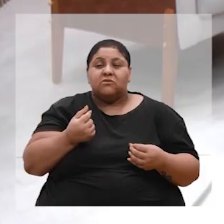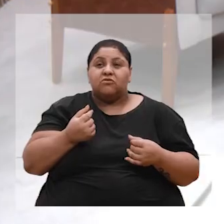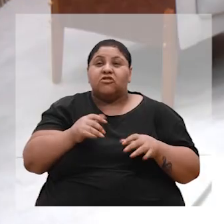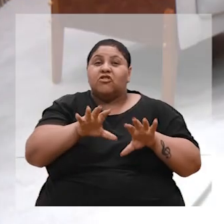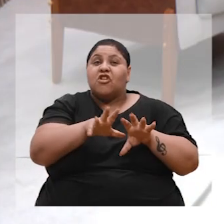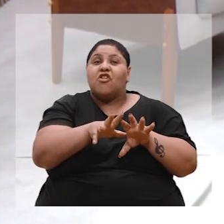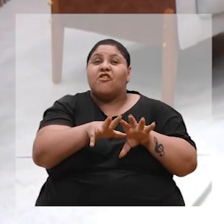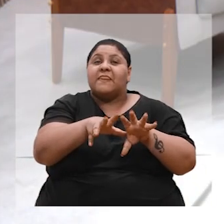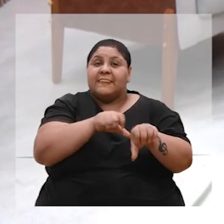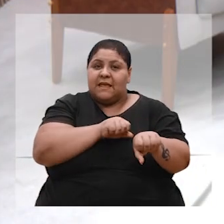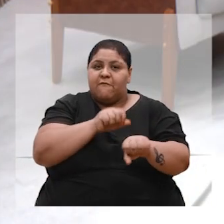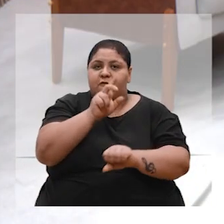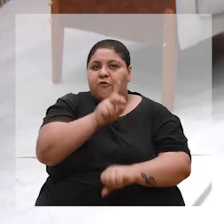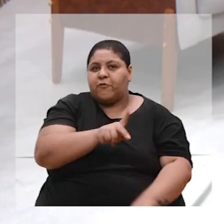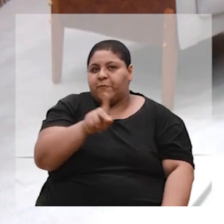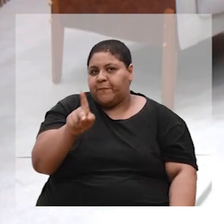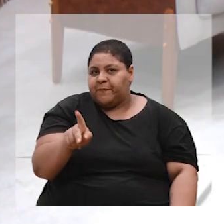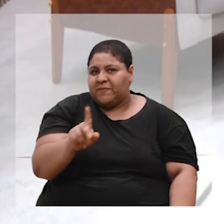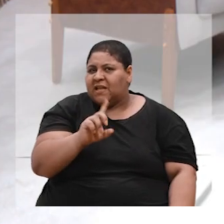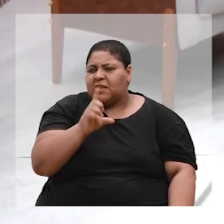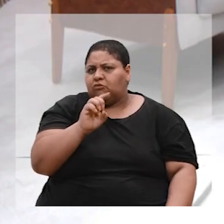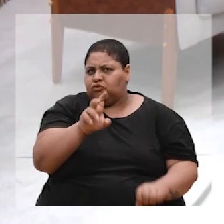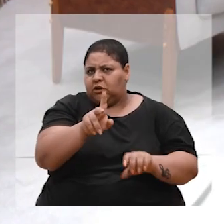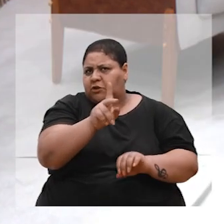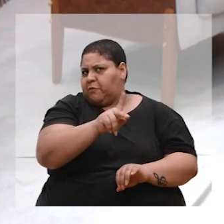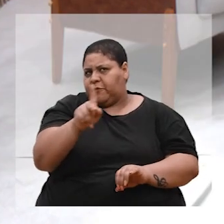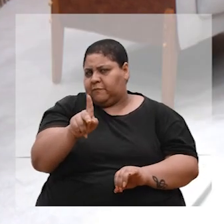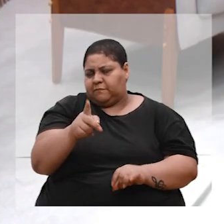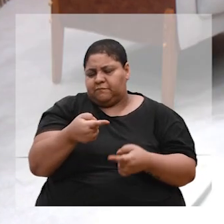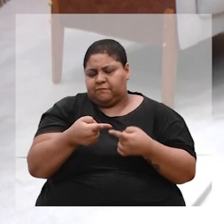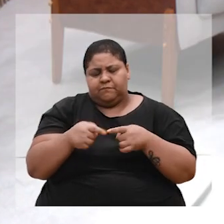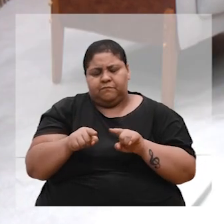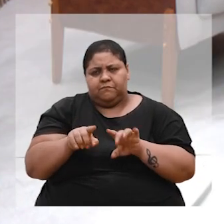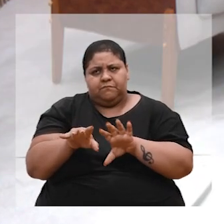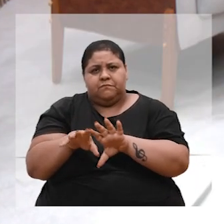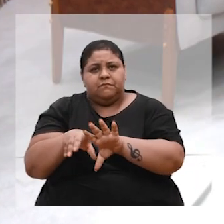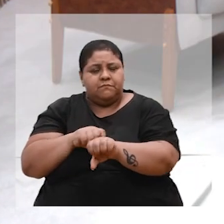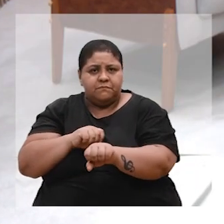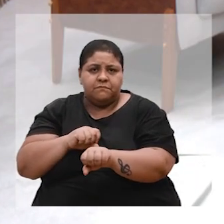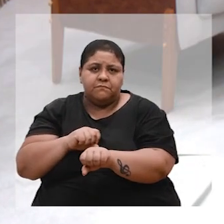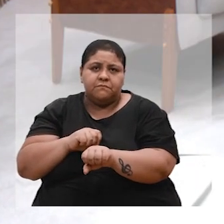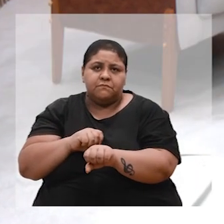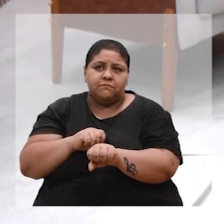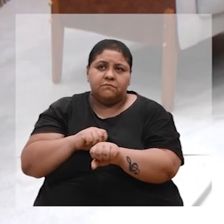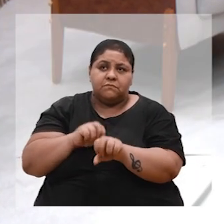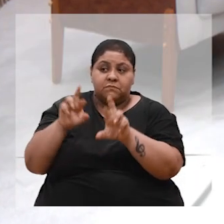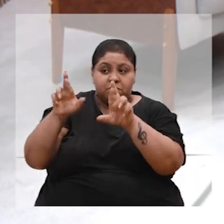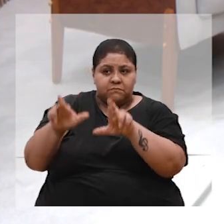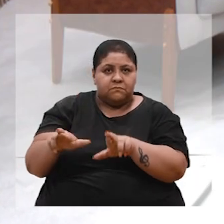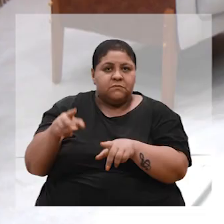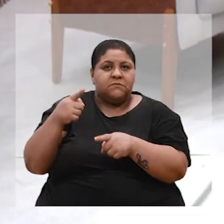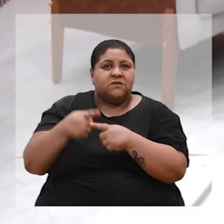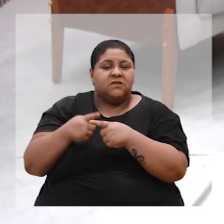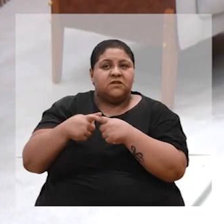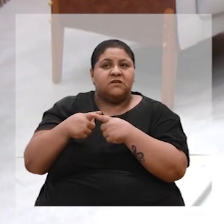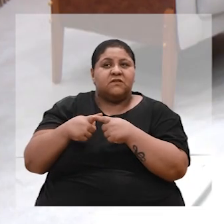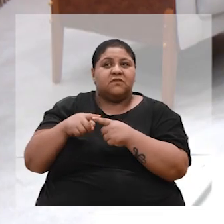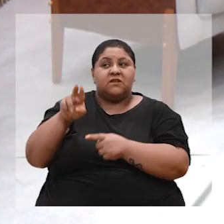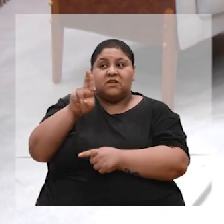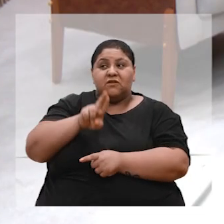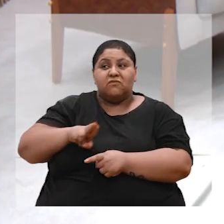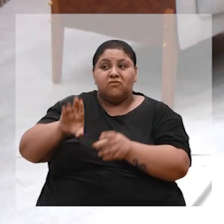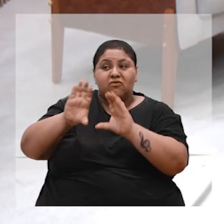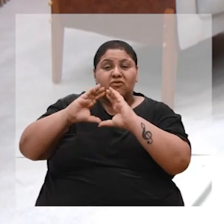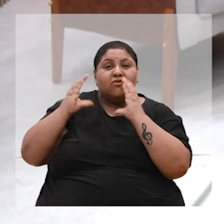na formação de professores, não só de professores, mas na formação da região, porque as